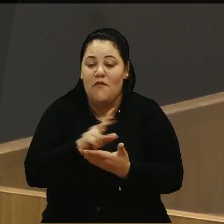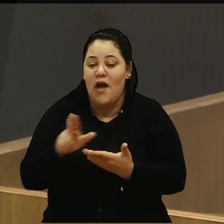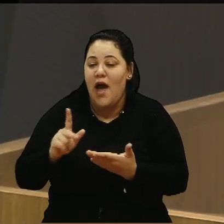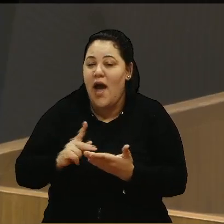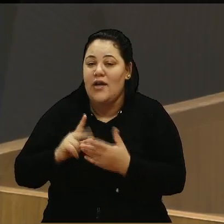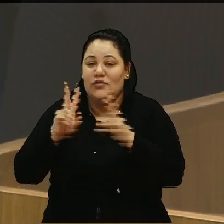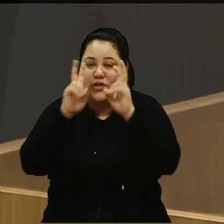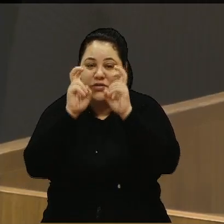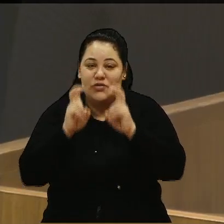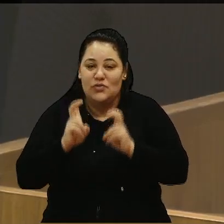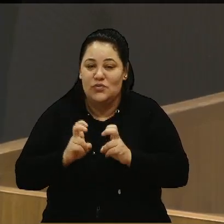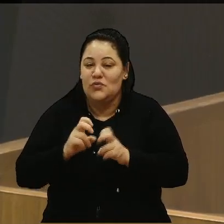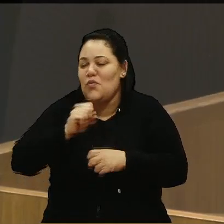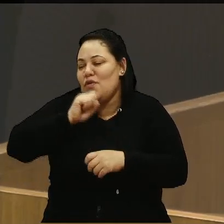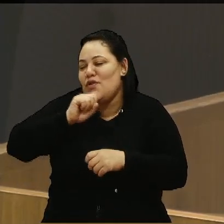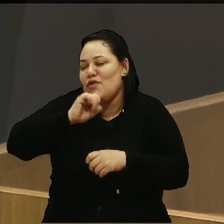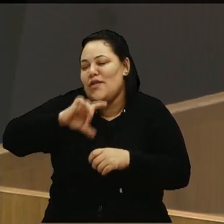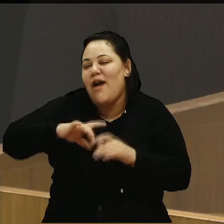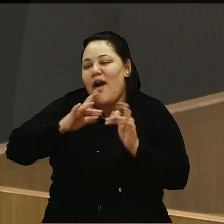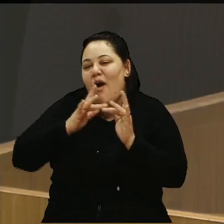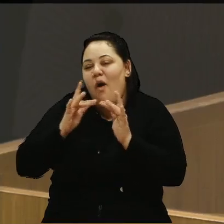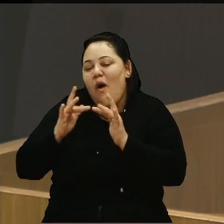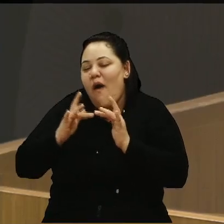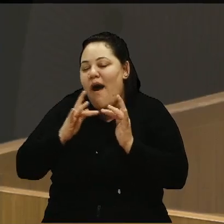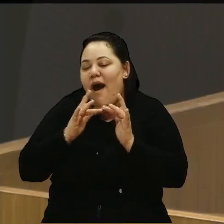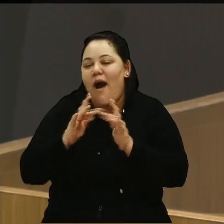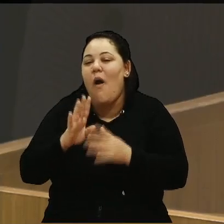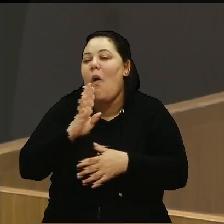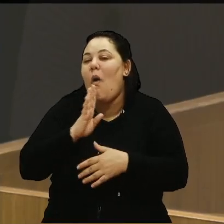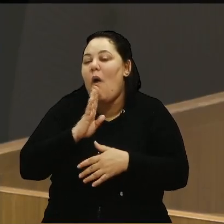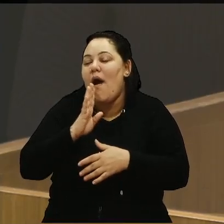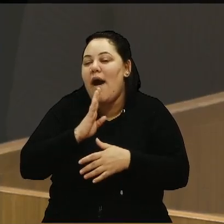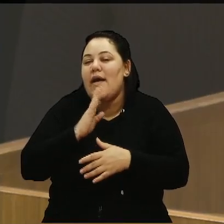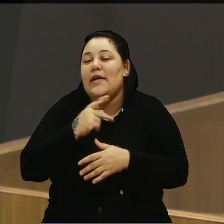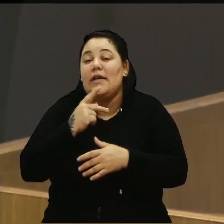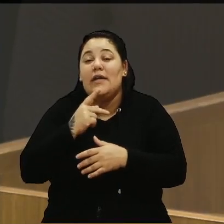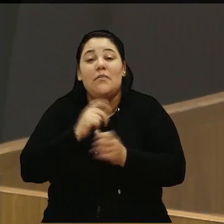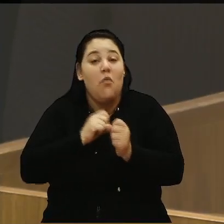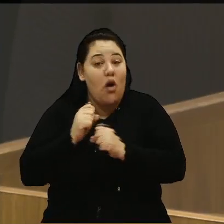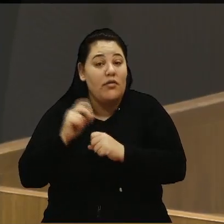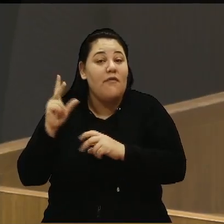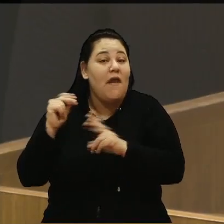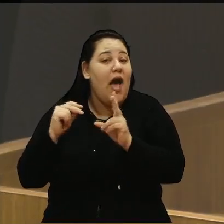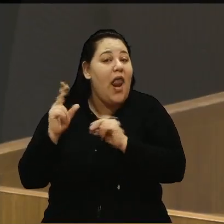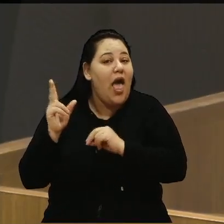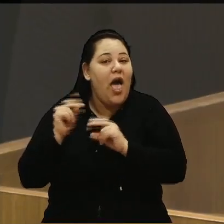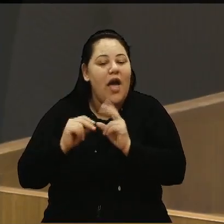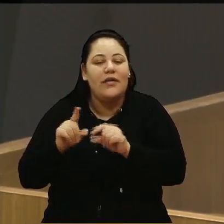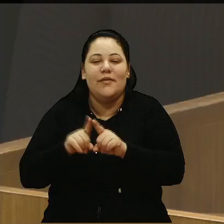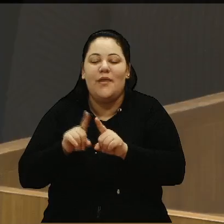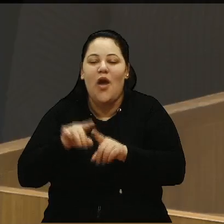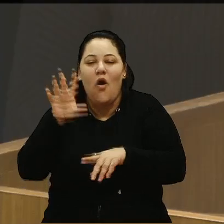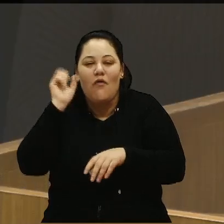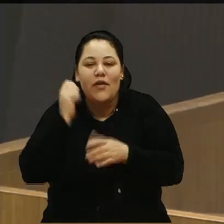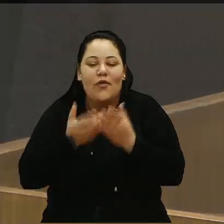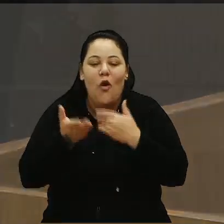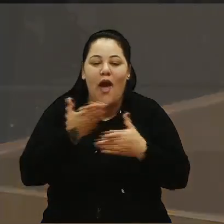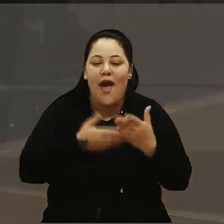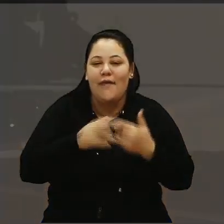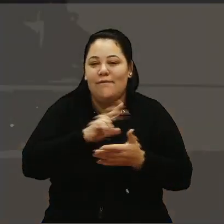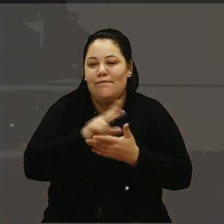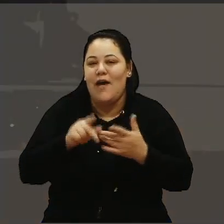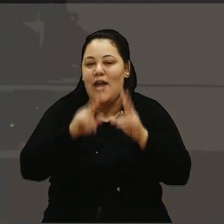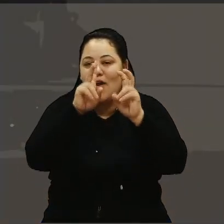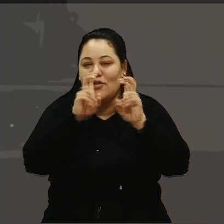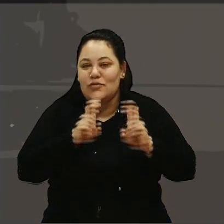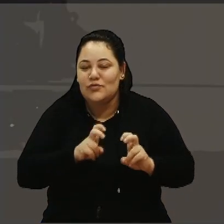que eles tenham ali um espaço de fala e de escuta. Entre vários assuntos que a gente aborda,